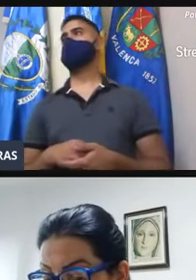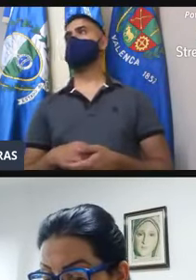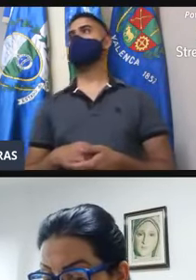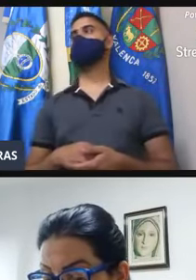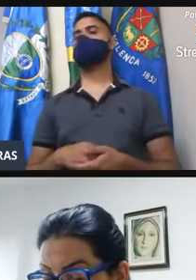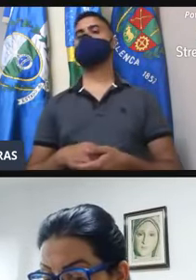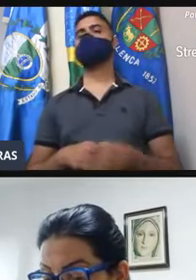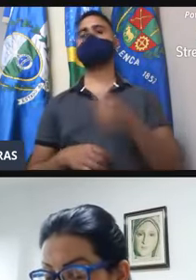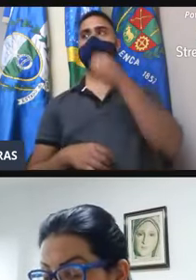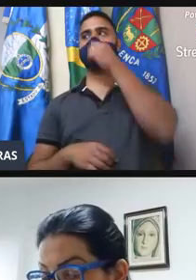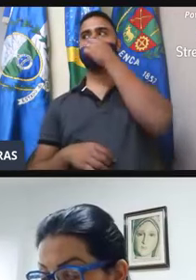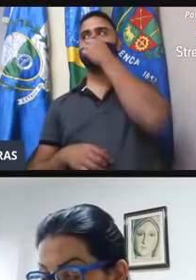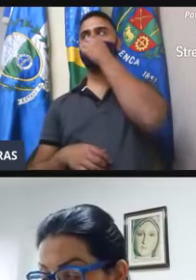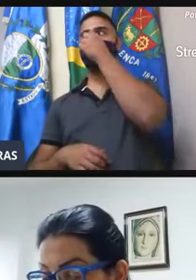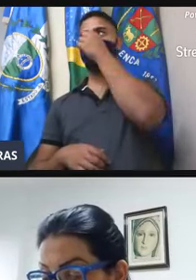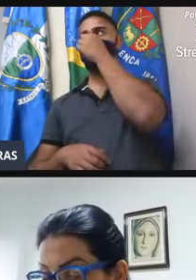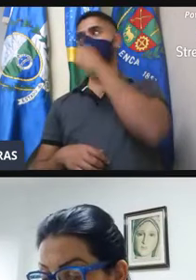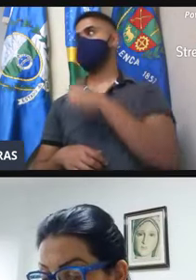aprovado.